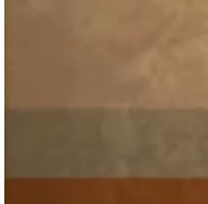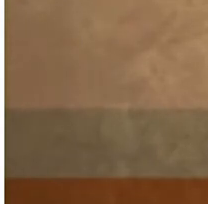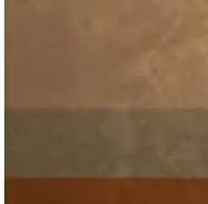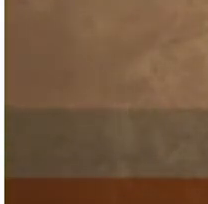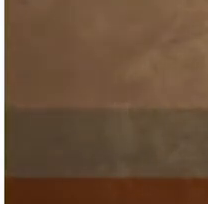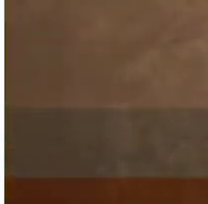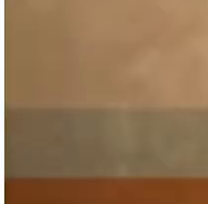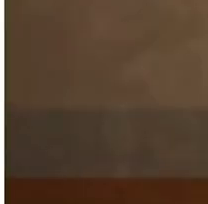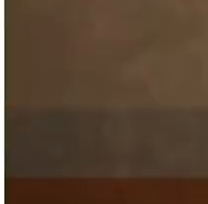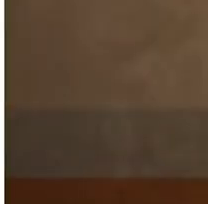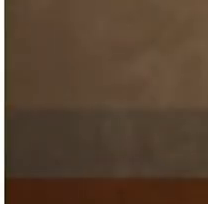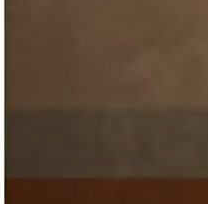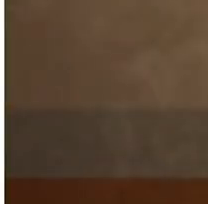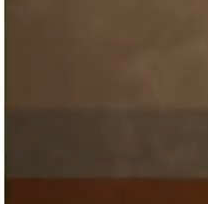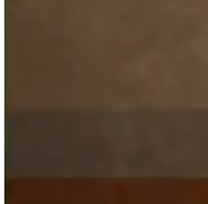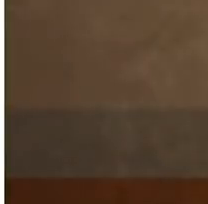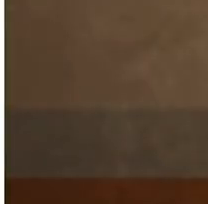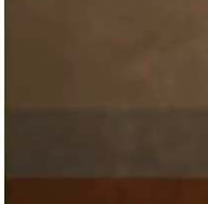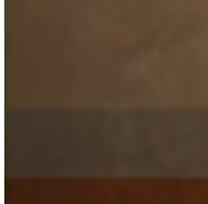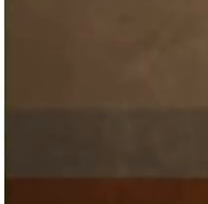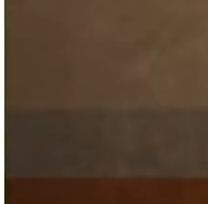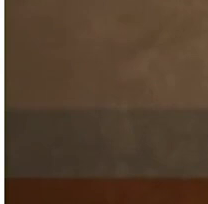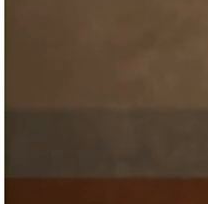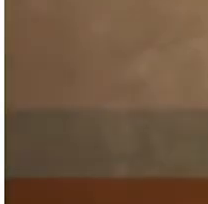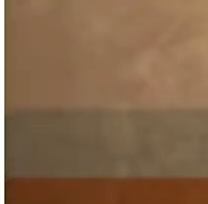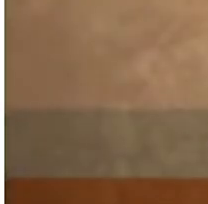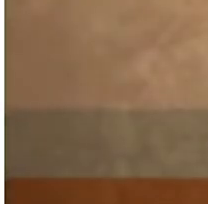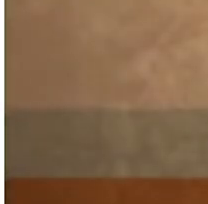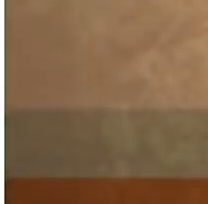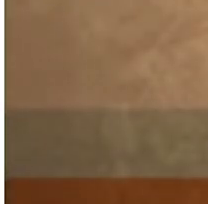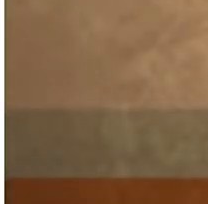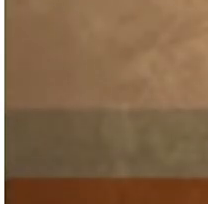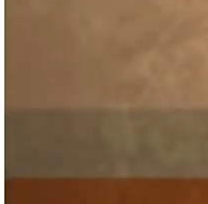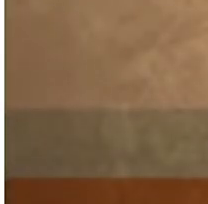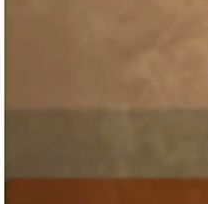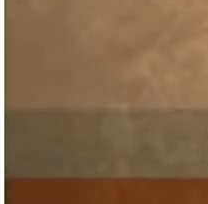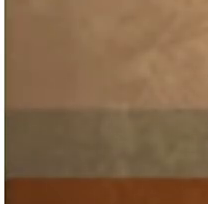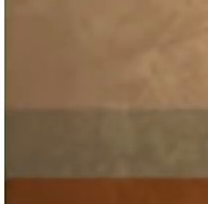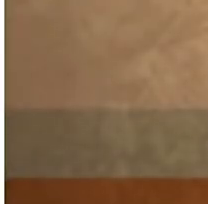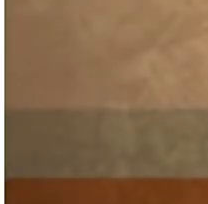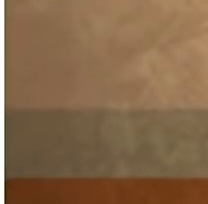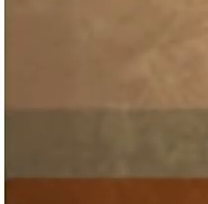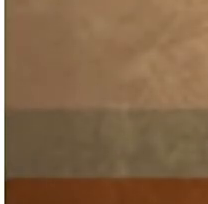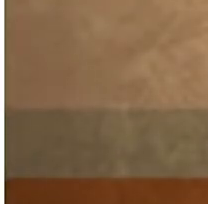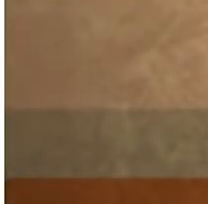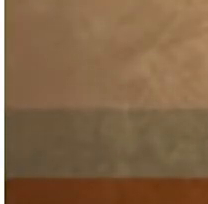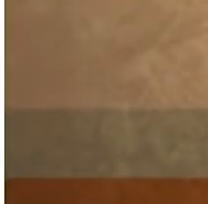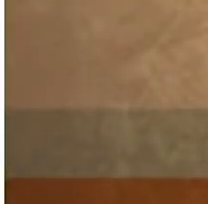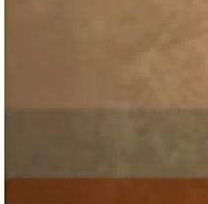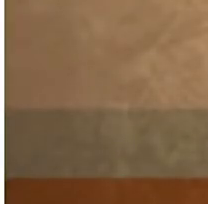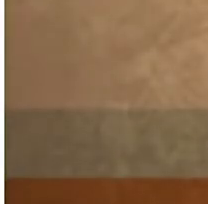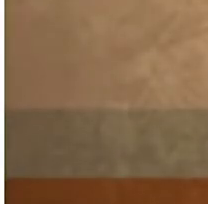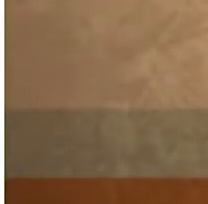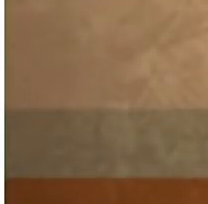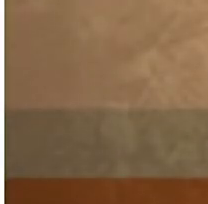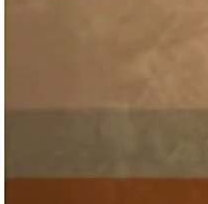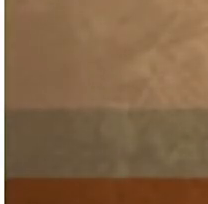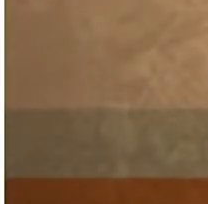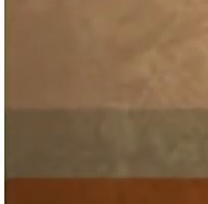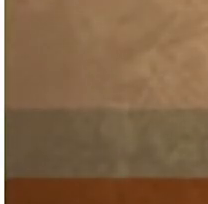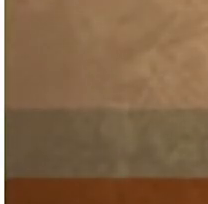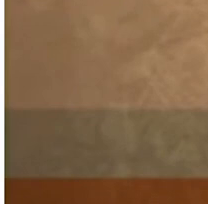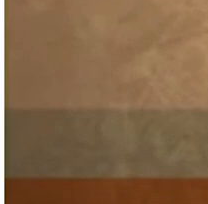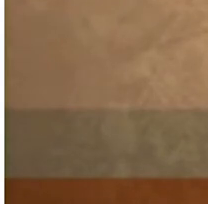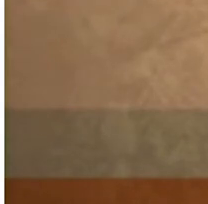produtos alterados por organismos e transportados pelas chuvas codificadas pelo calor e semiconsciente pelo clima